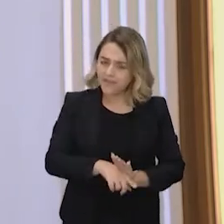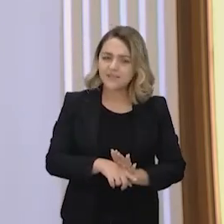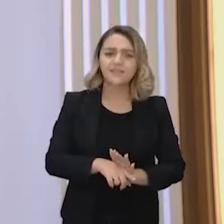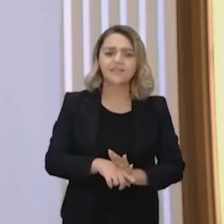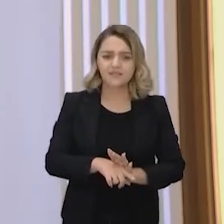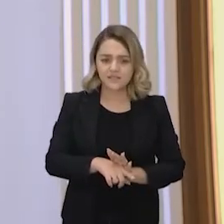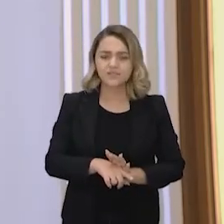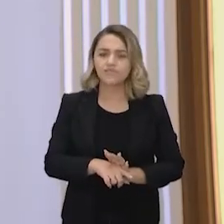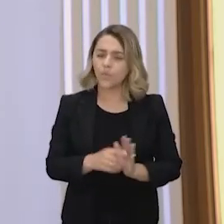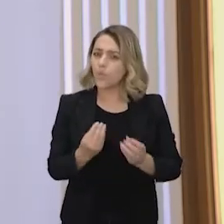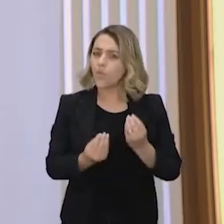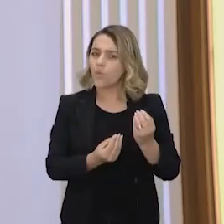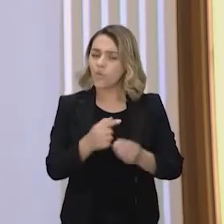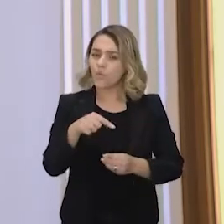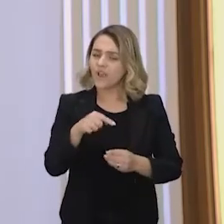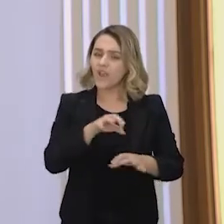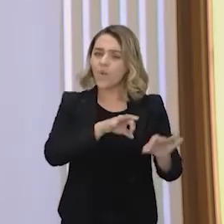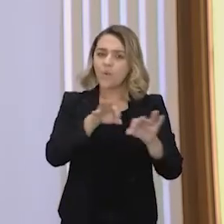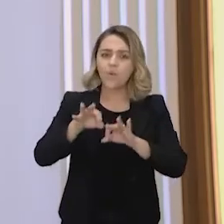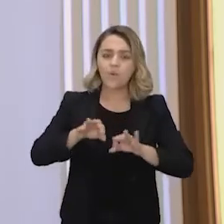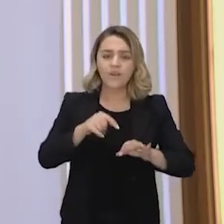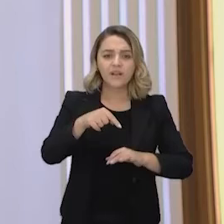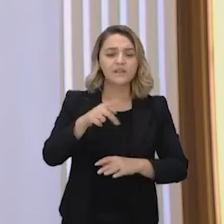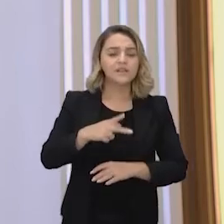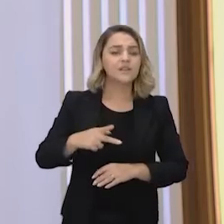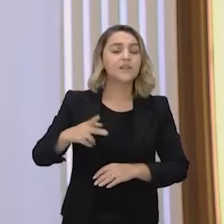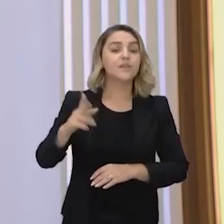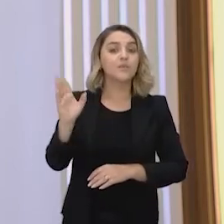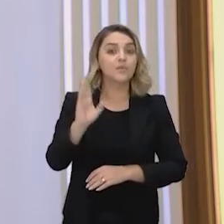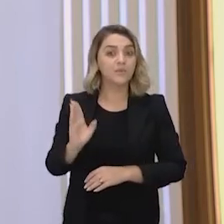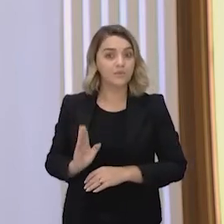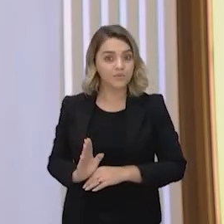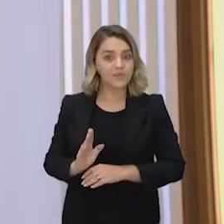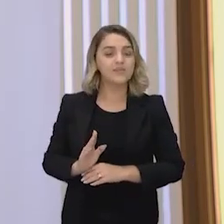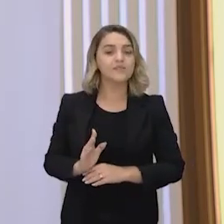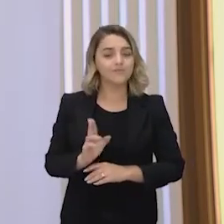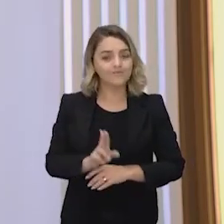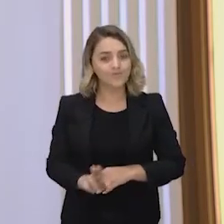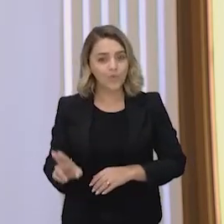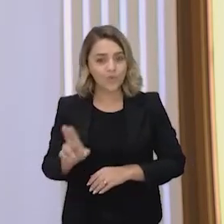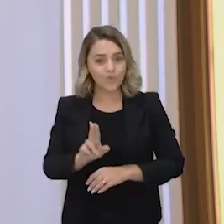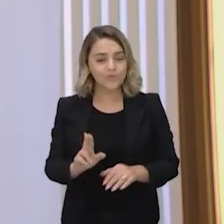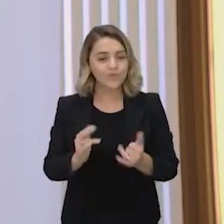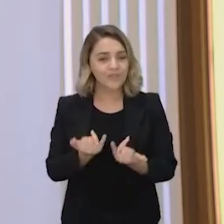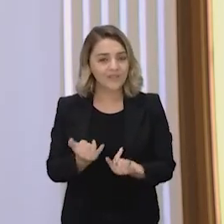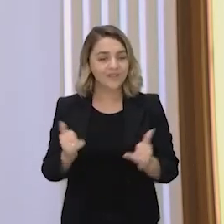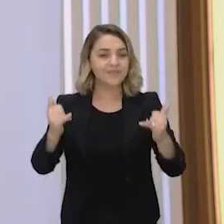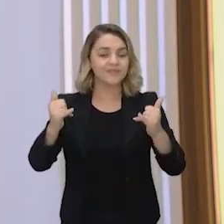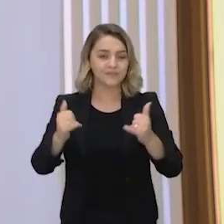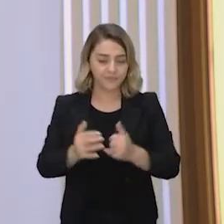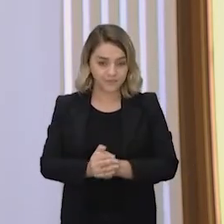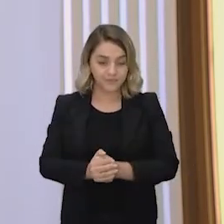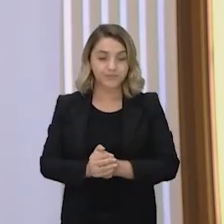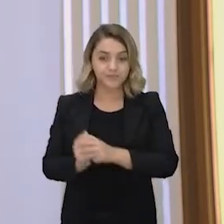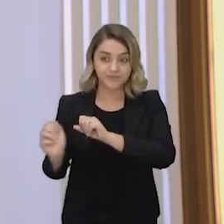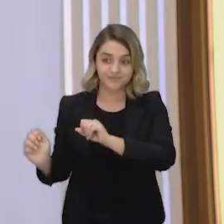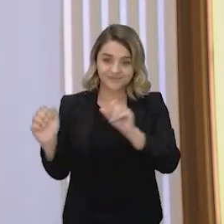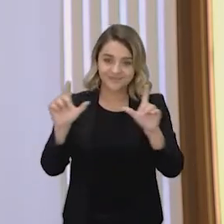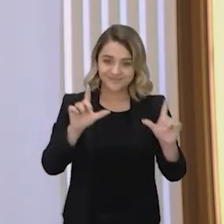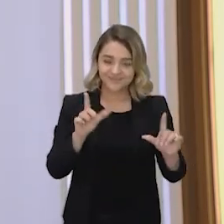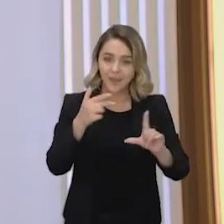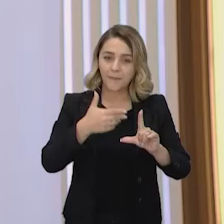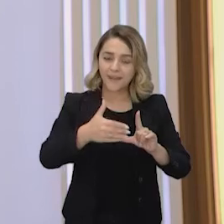qual é o andamento aqui no Brasil sobre o uso da biomassa para a eletricidade. Nosso diretor está colocando na telinha para vocês o nosso slide